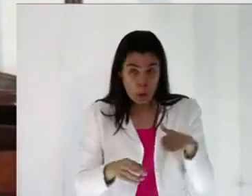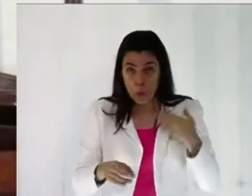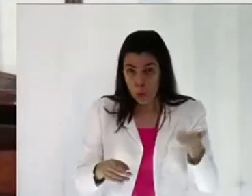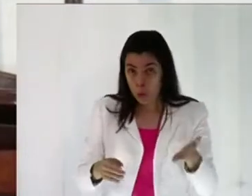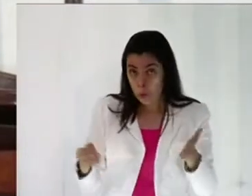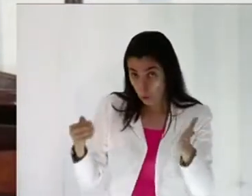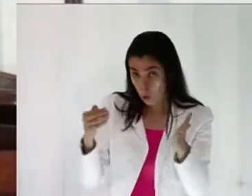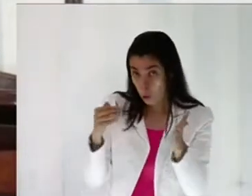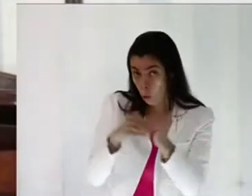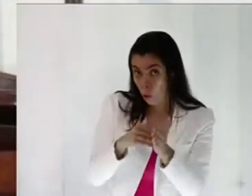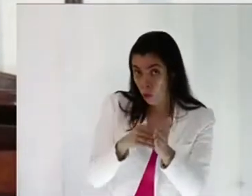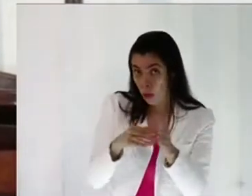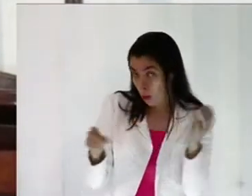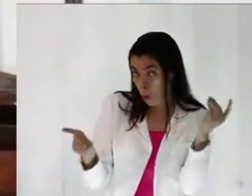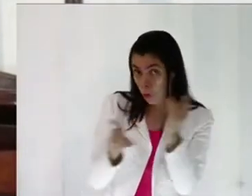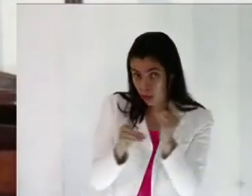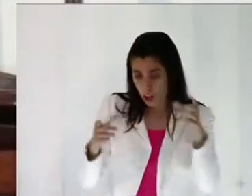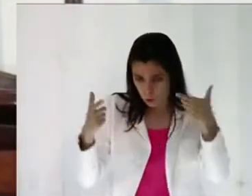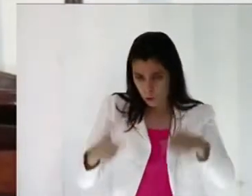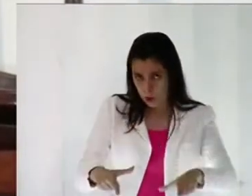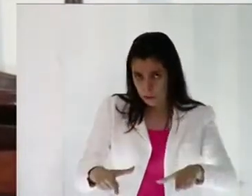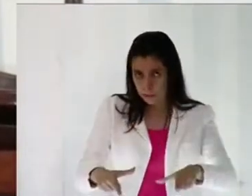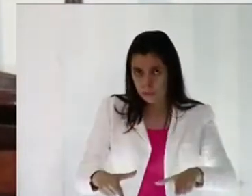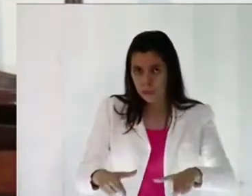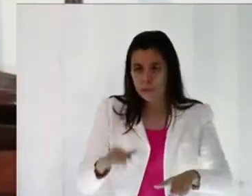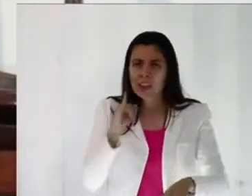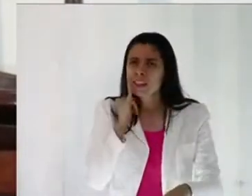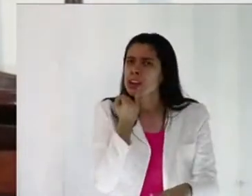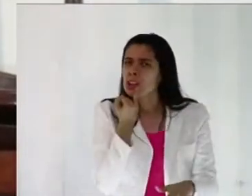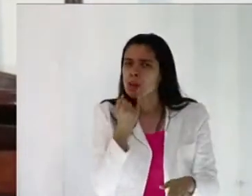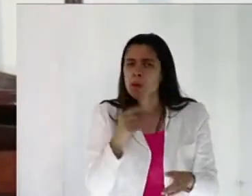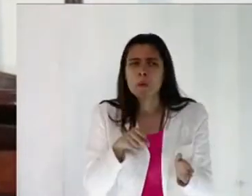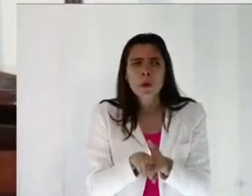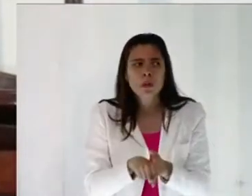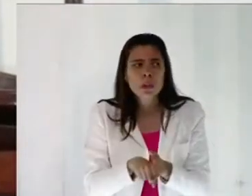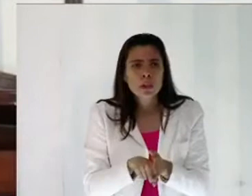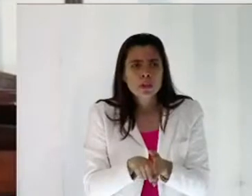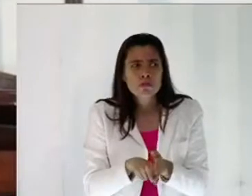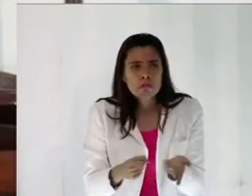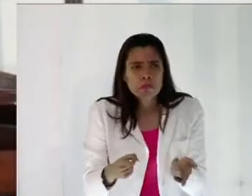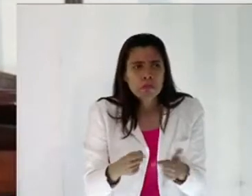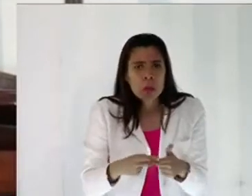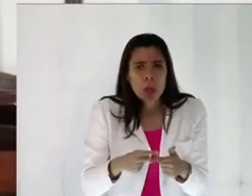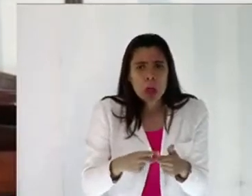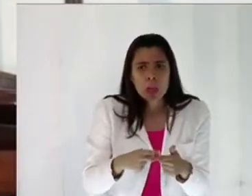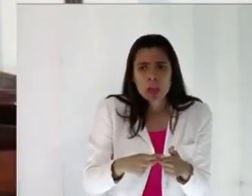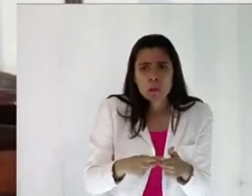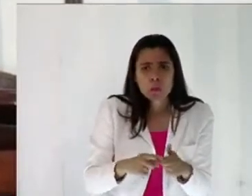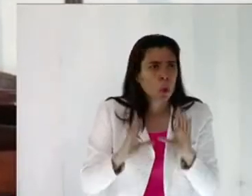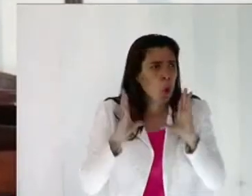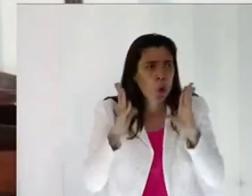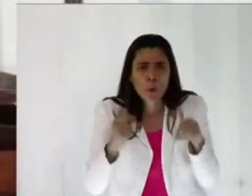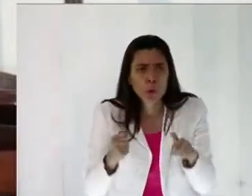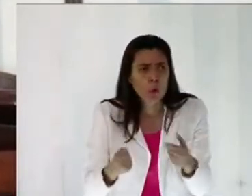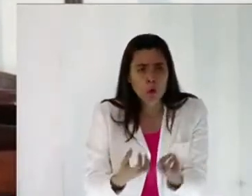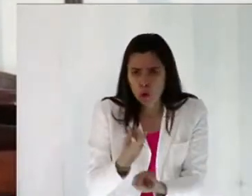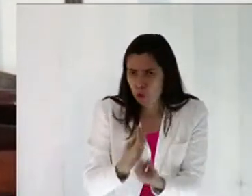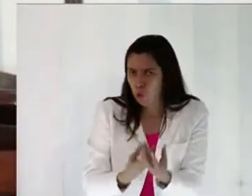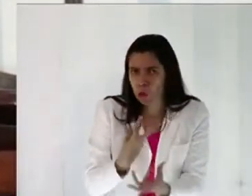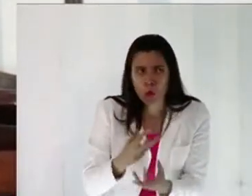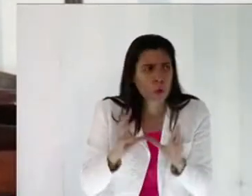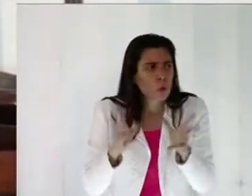que Isaque perguntou: meu pai, aqui está o fogo, aqui está a lenha, mas onde está